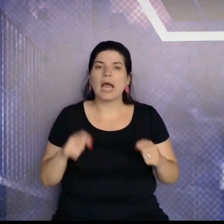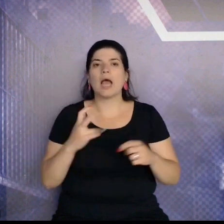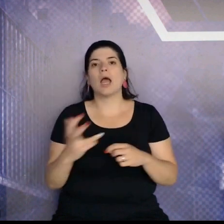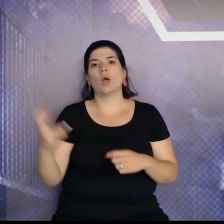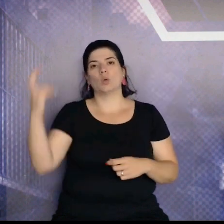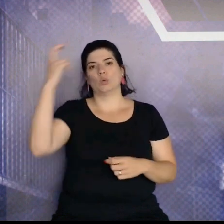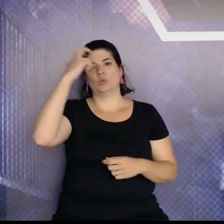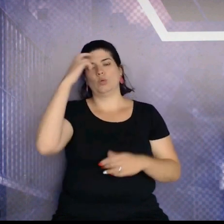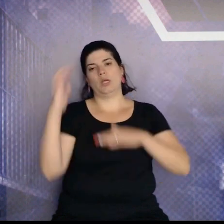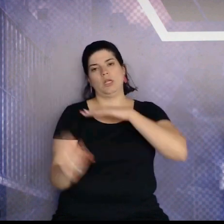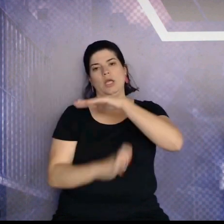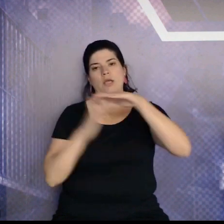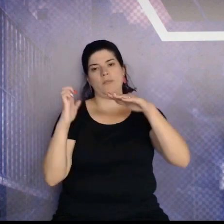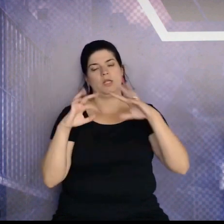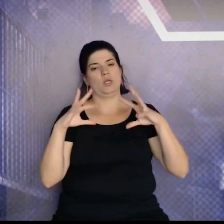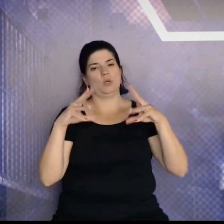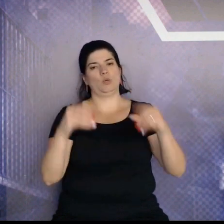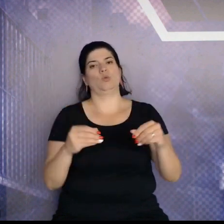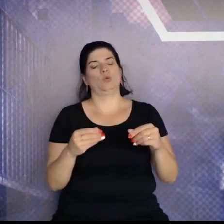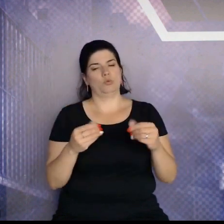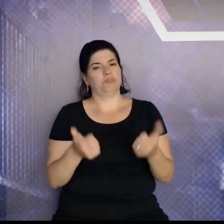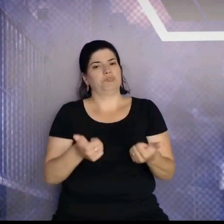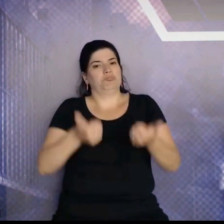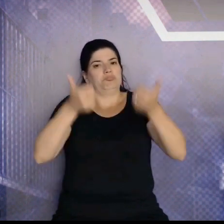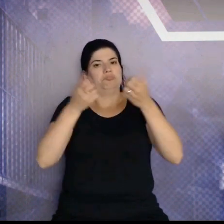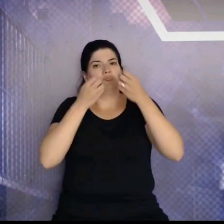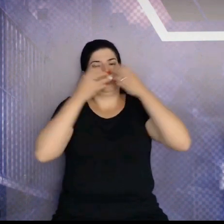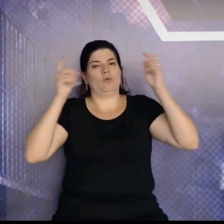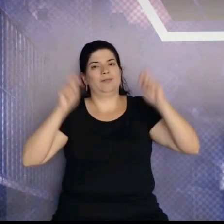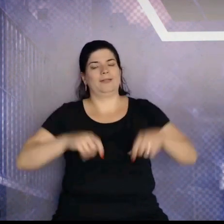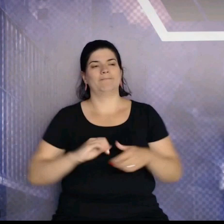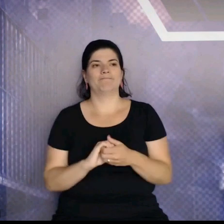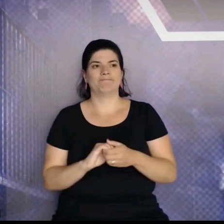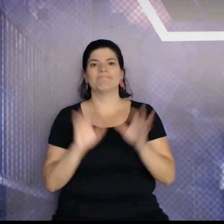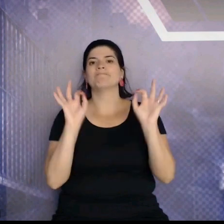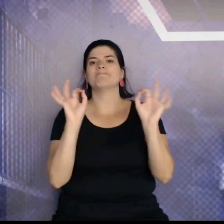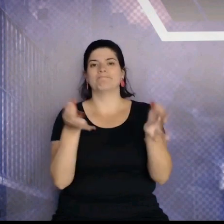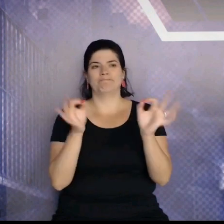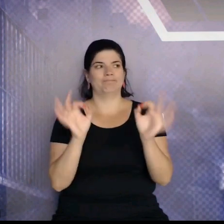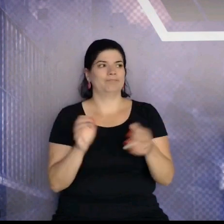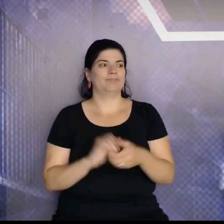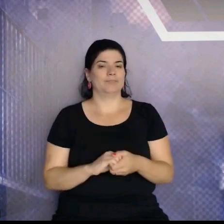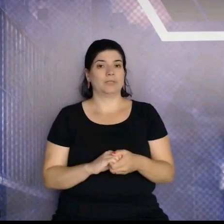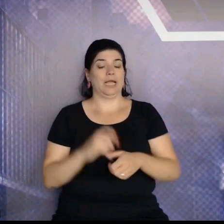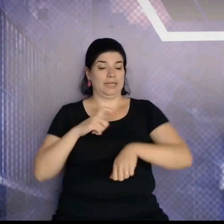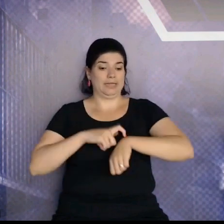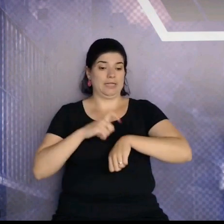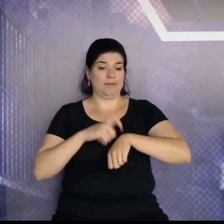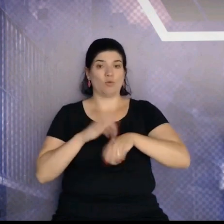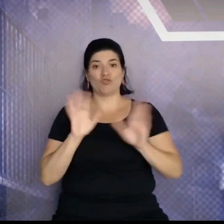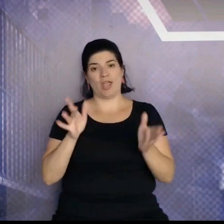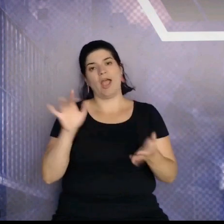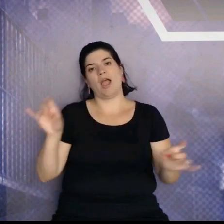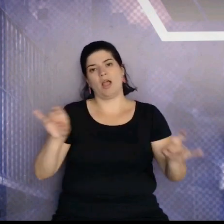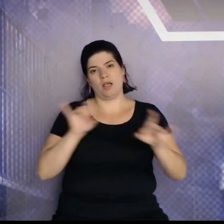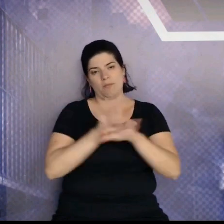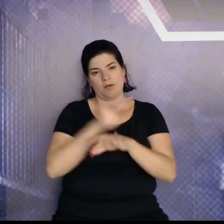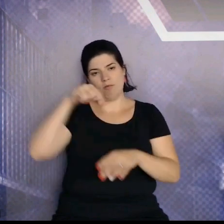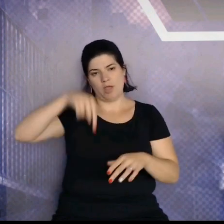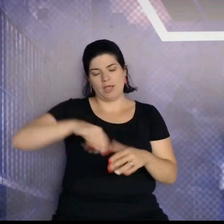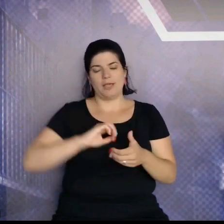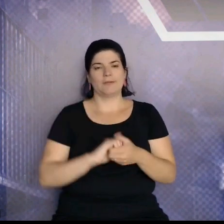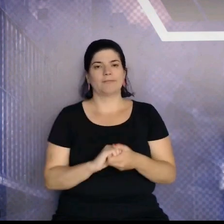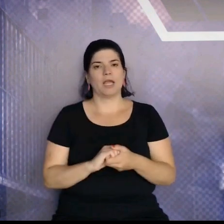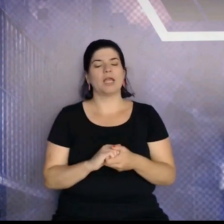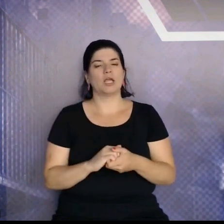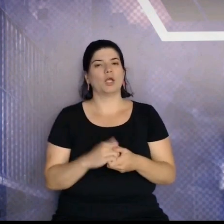empresa como um todo, sabe? Sim, com certeza. Pessoal, o nosso tempo já está acabando aqui, né?